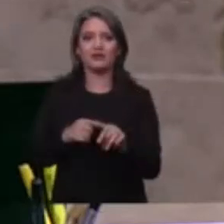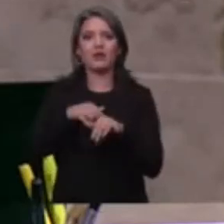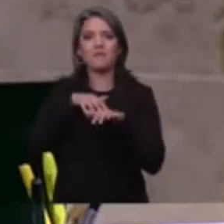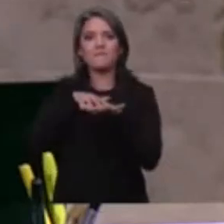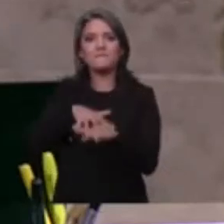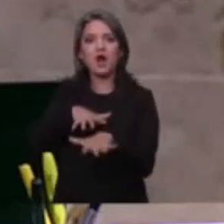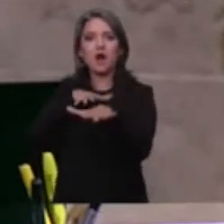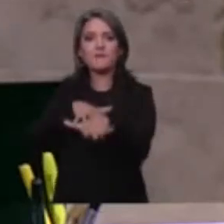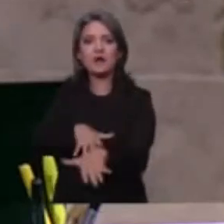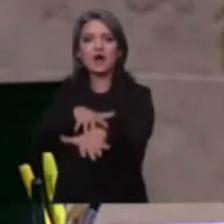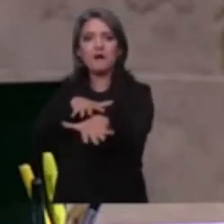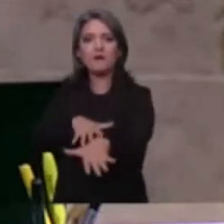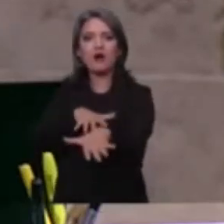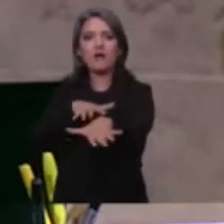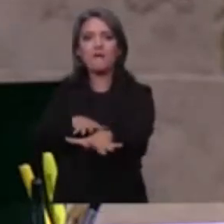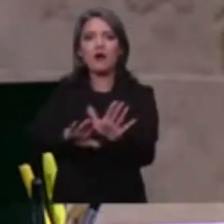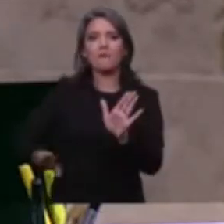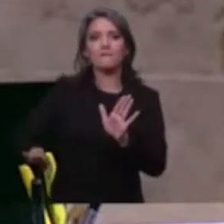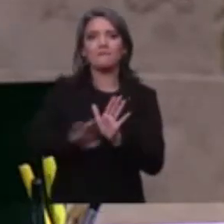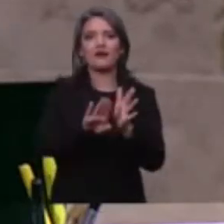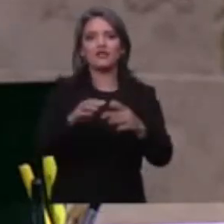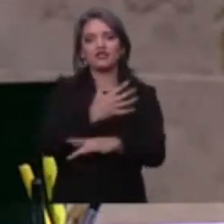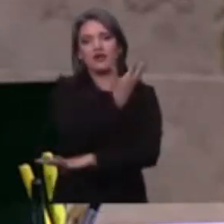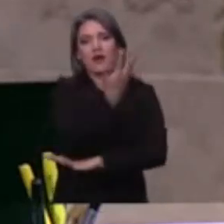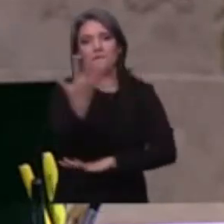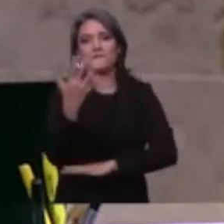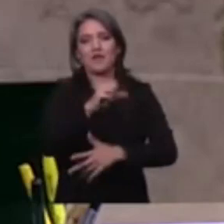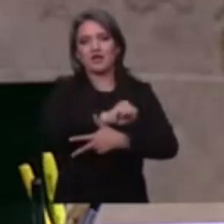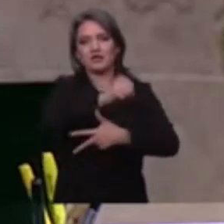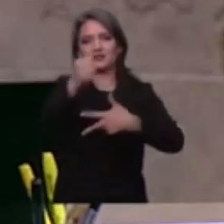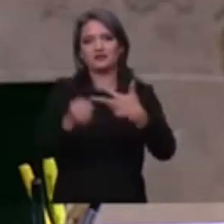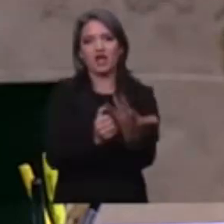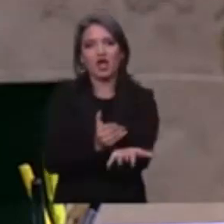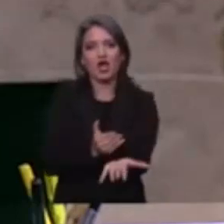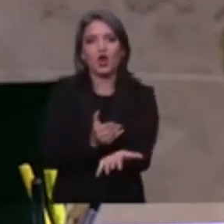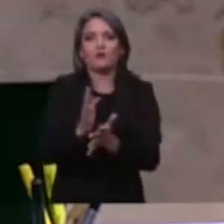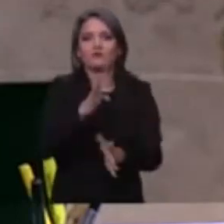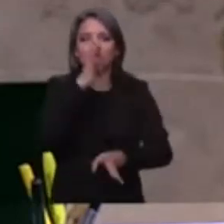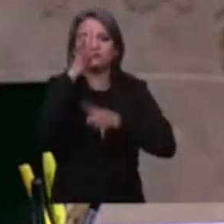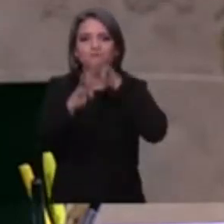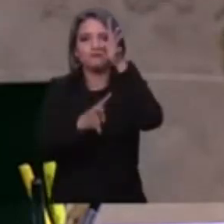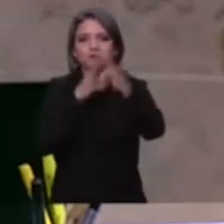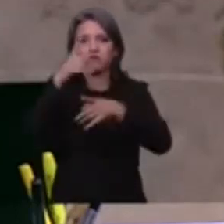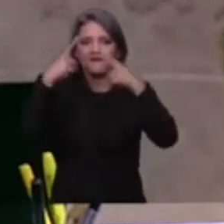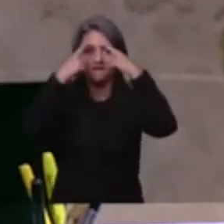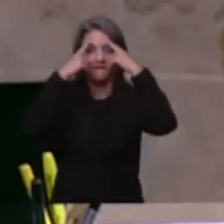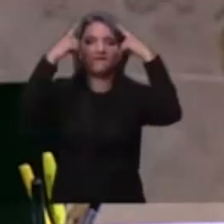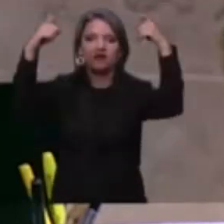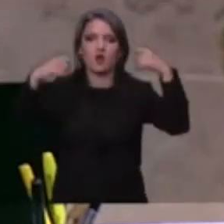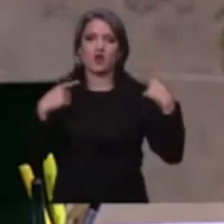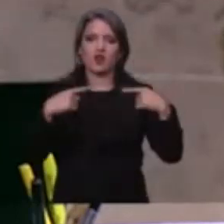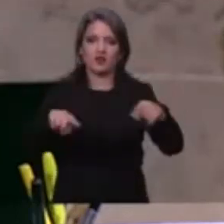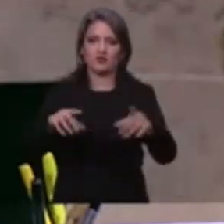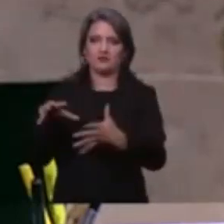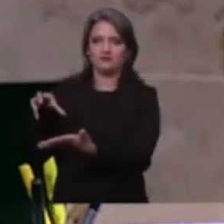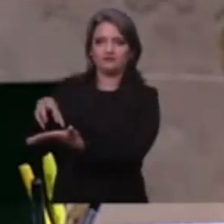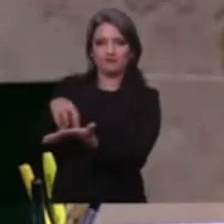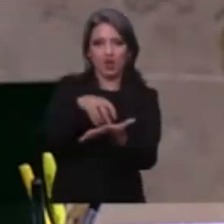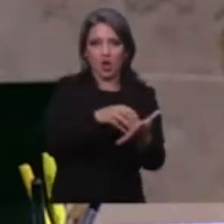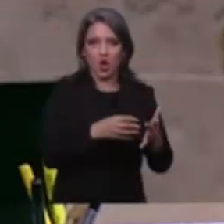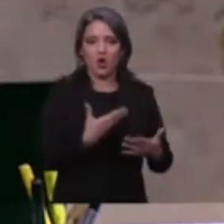à Praça dos Três Poderes e passou a promover a invasão e depredação violenta dos prédios públicos.